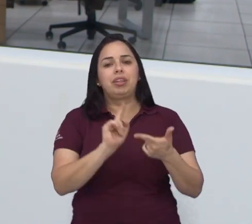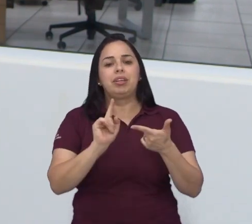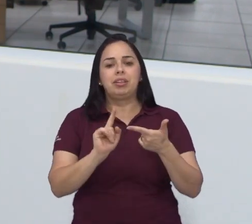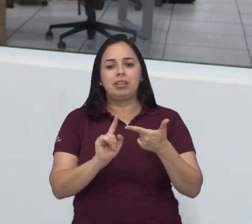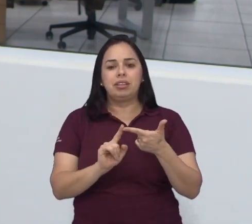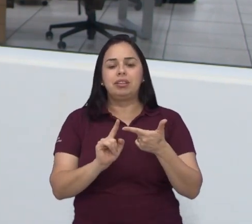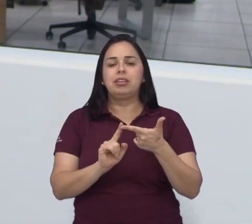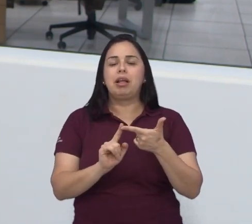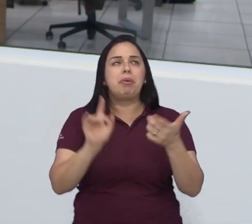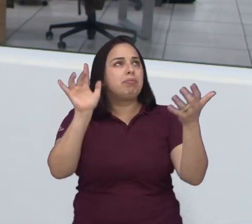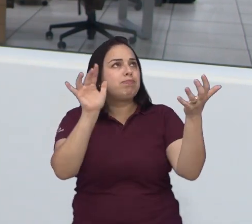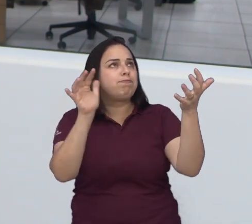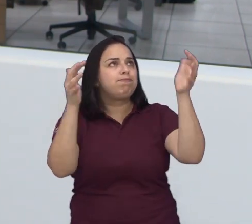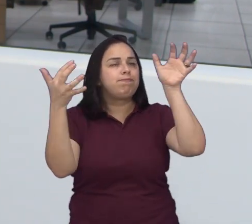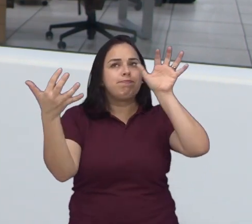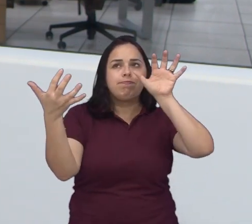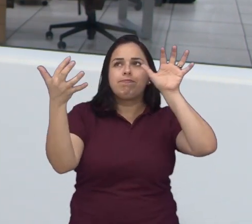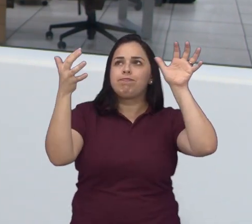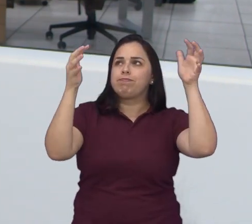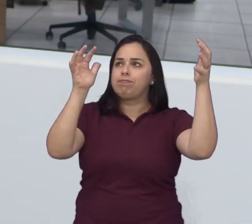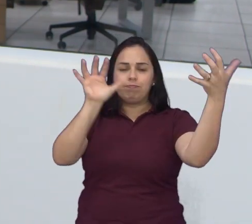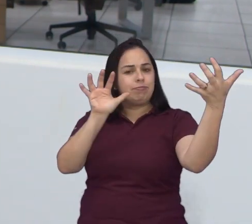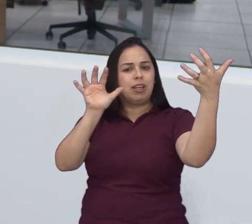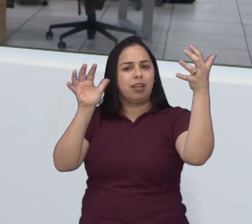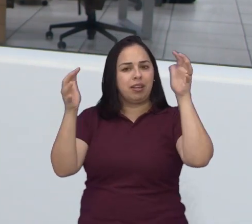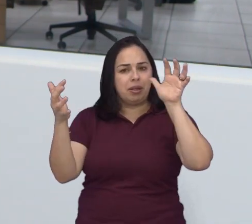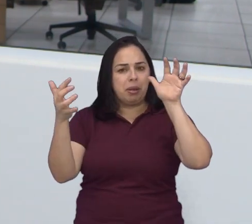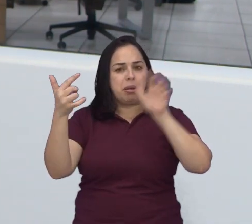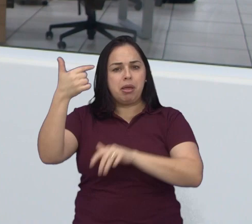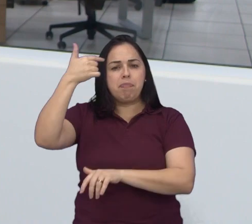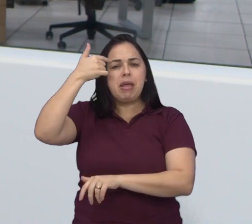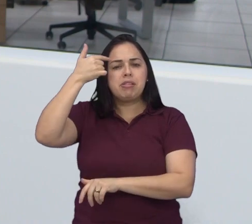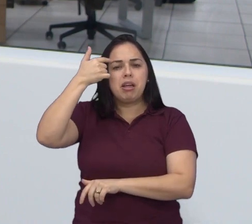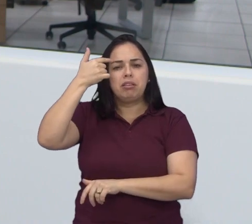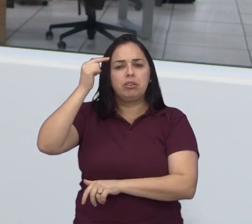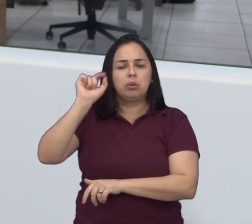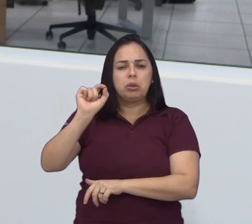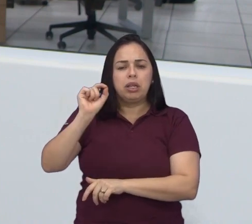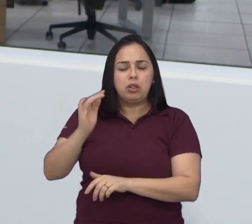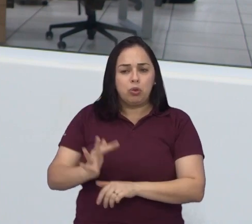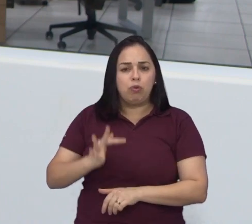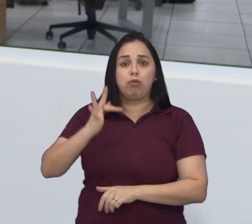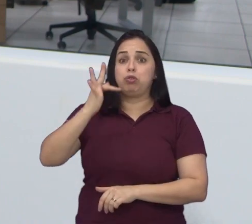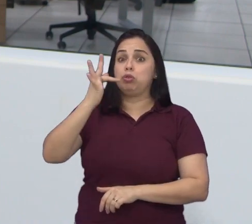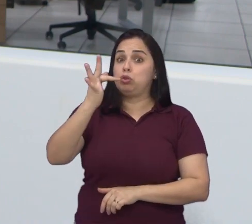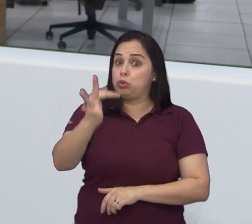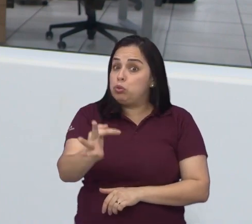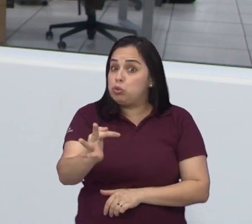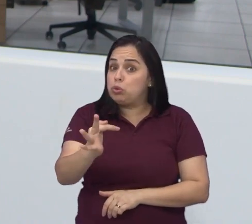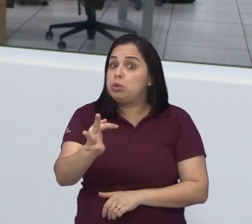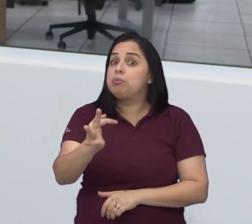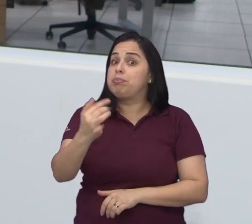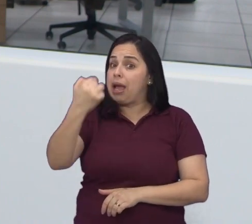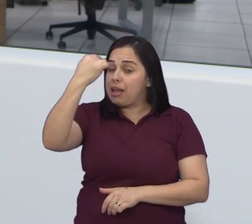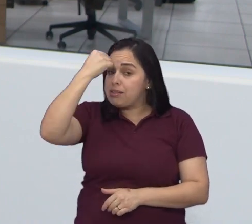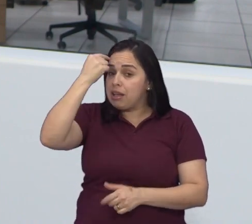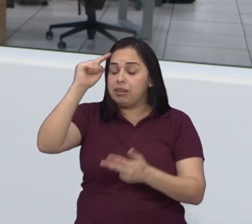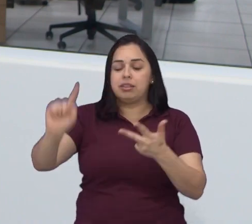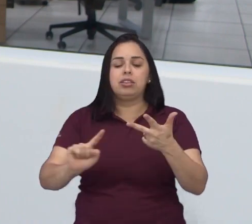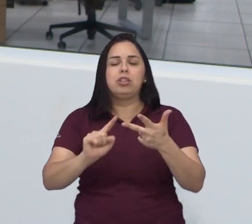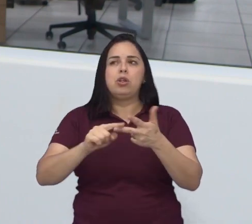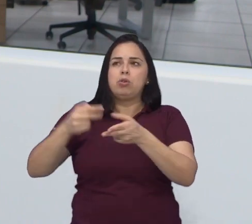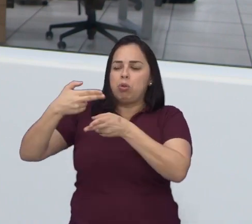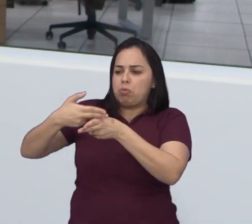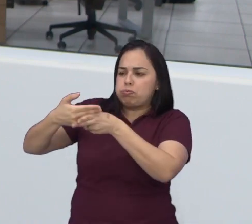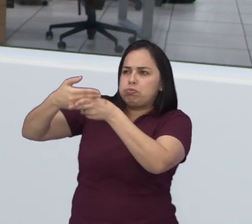áreas, modelos de previsão, que também para que possa pensar justamente no prognóstico, né, de situações futuras,